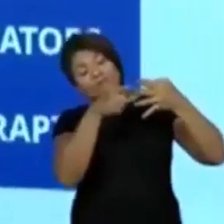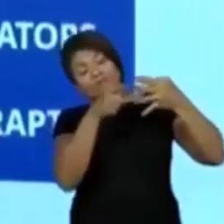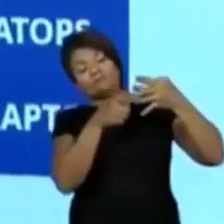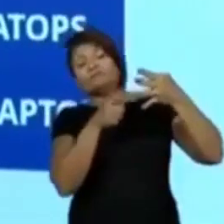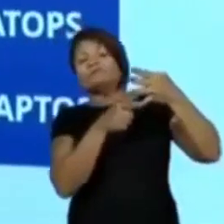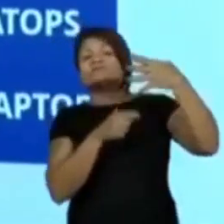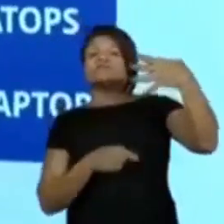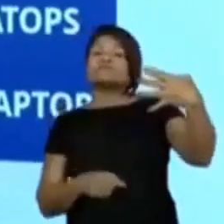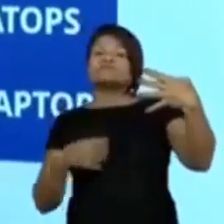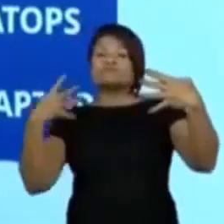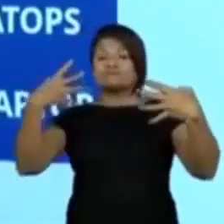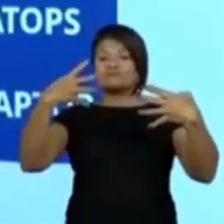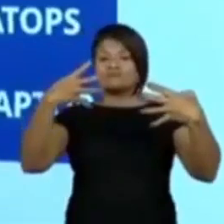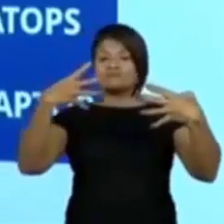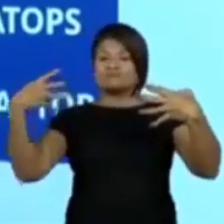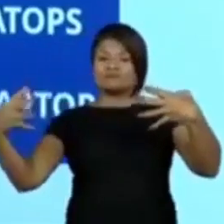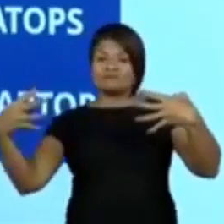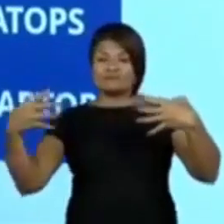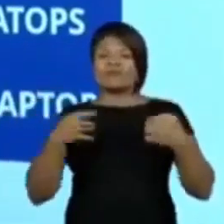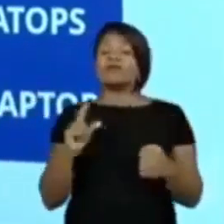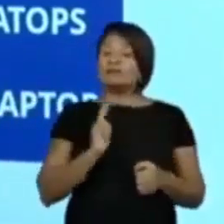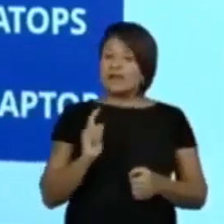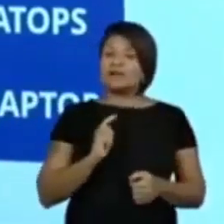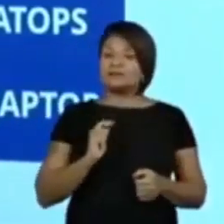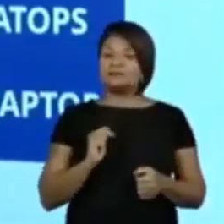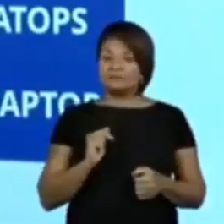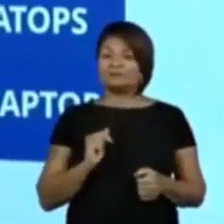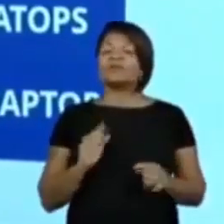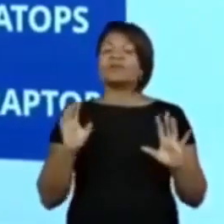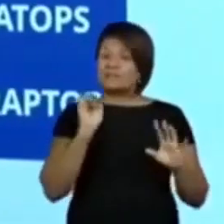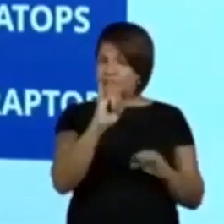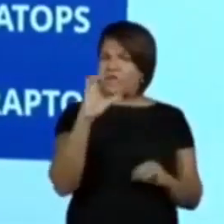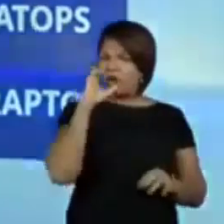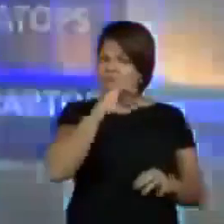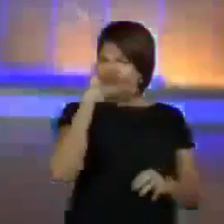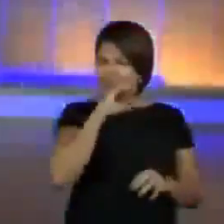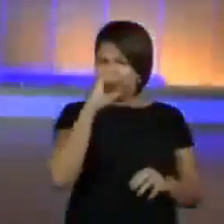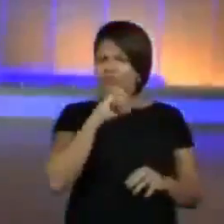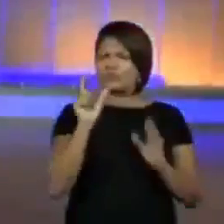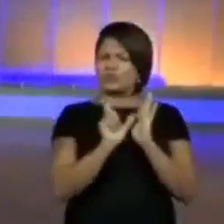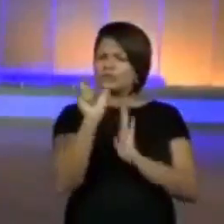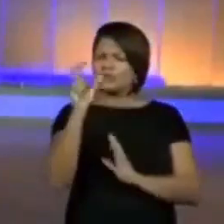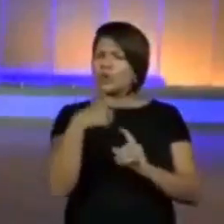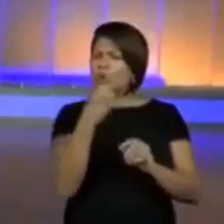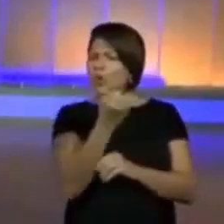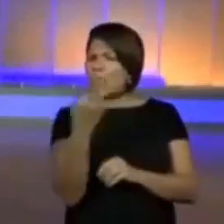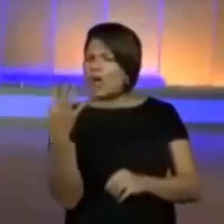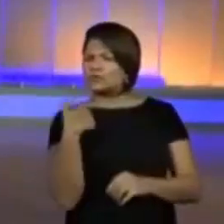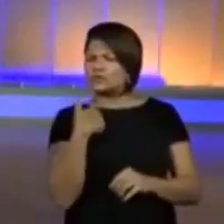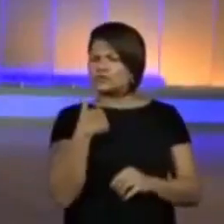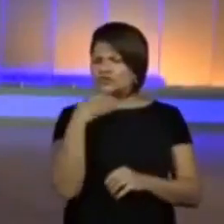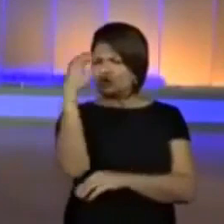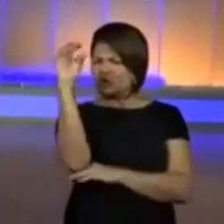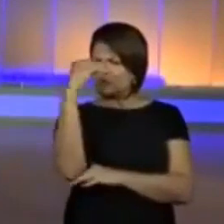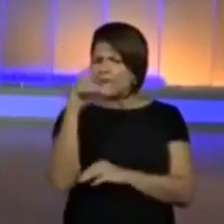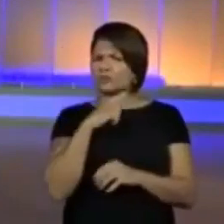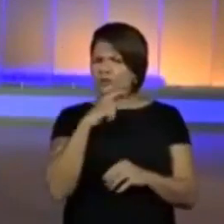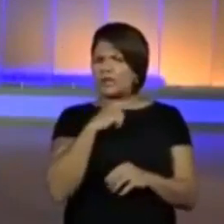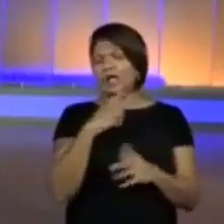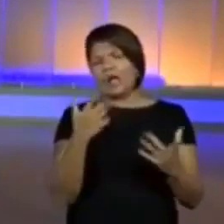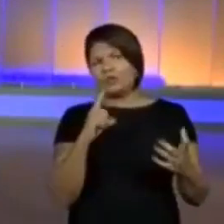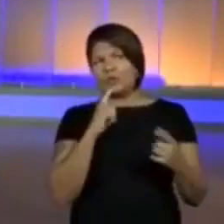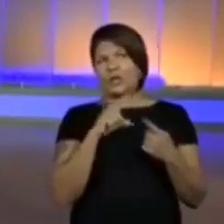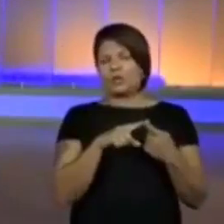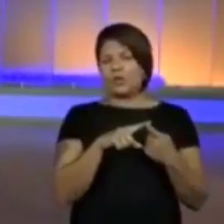Já tem aí outros conceitos matemáticos, né? Se eu quiser rapidinho ali saber quantos dinossauros disponíveis, eu vou olhar, bom,